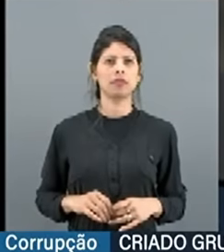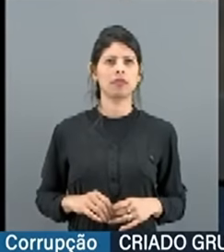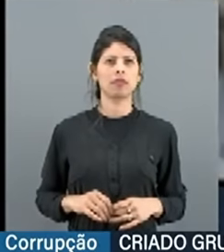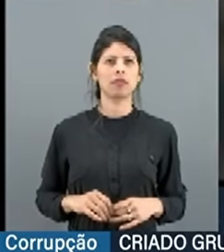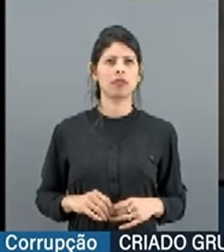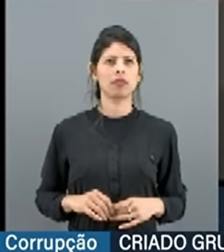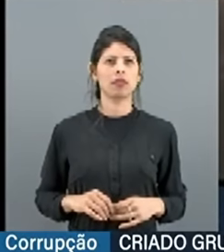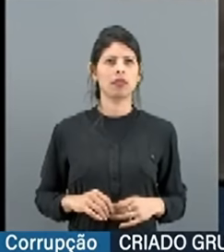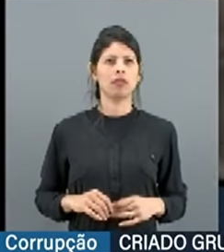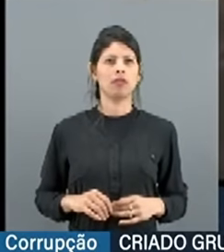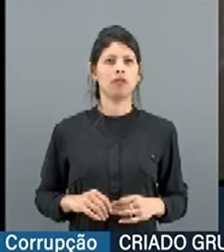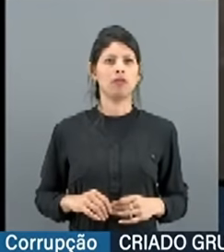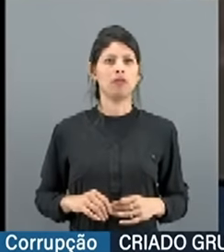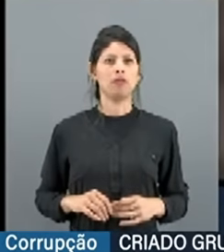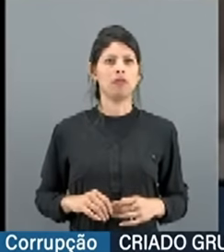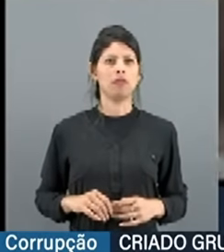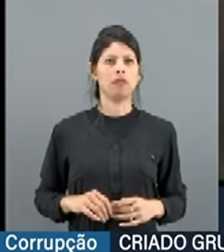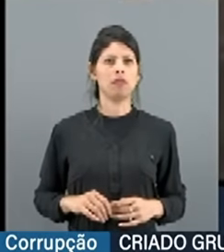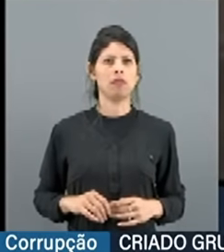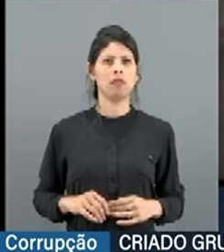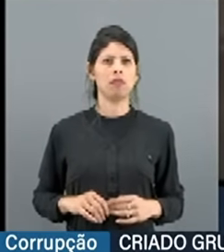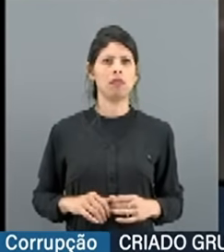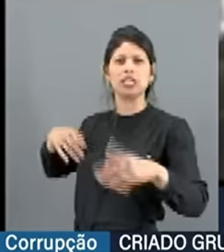Assembleia do Rio.